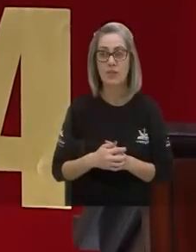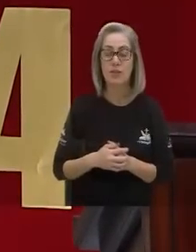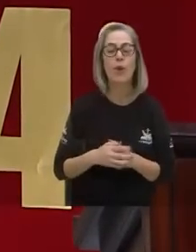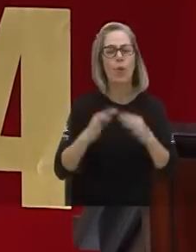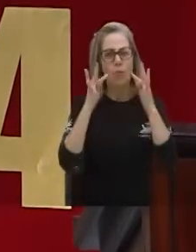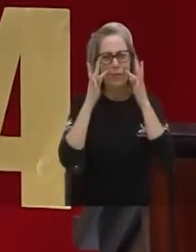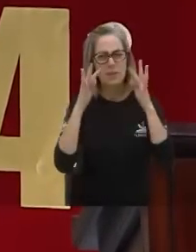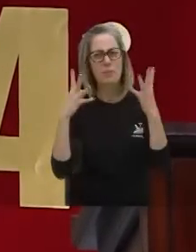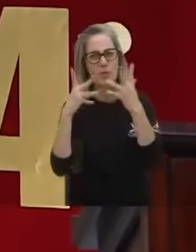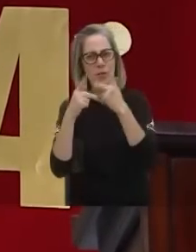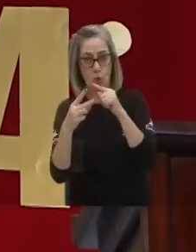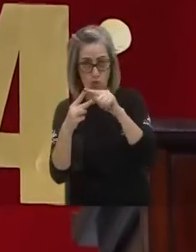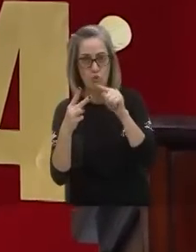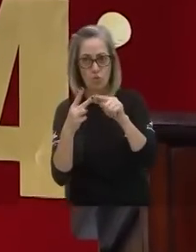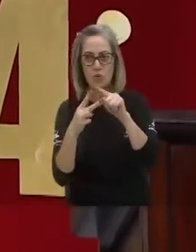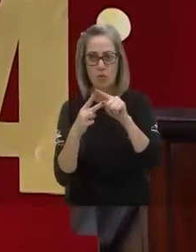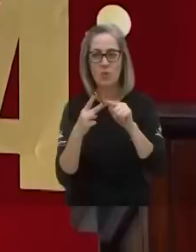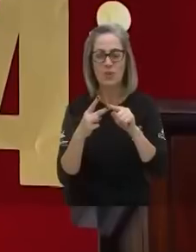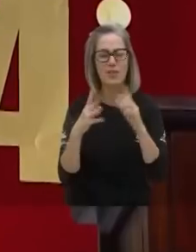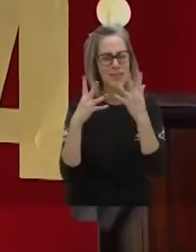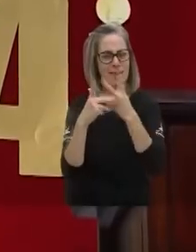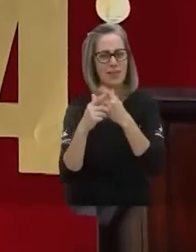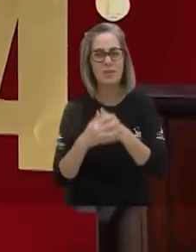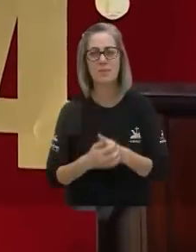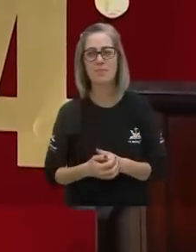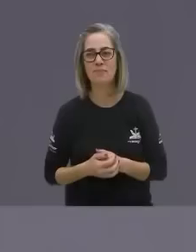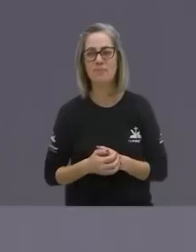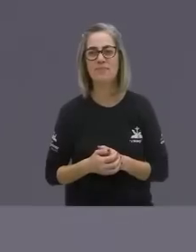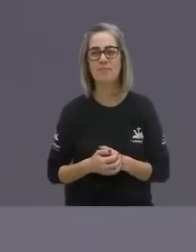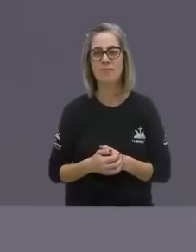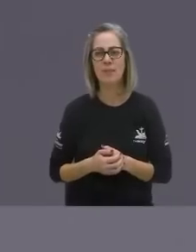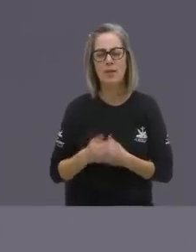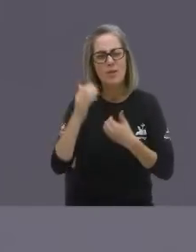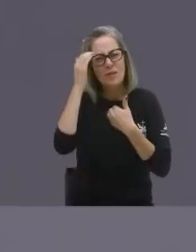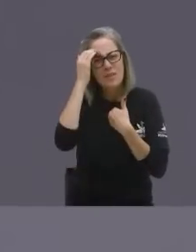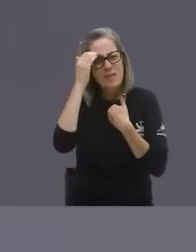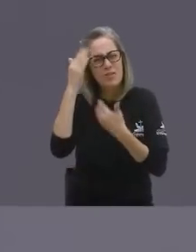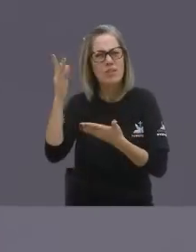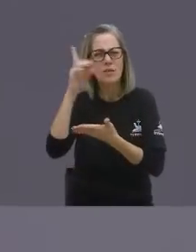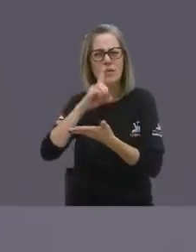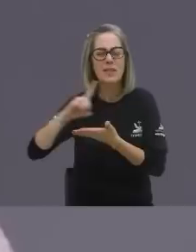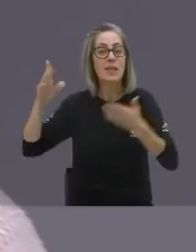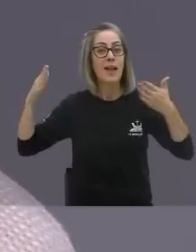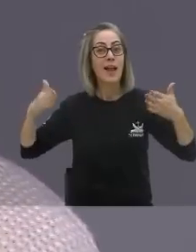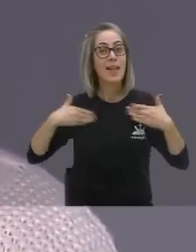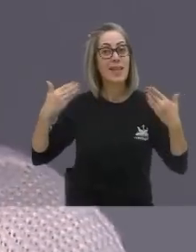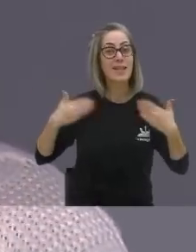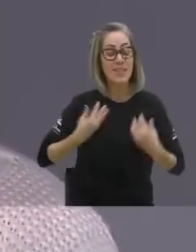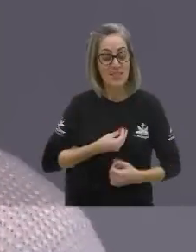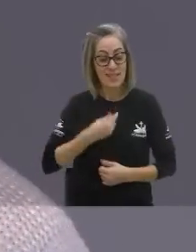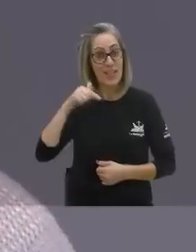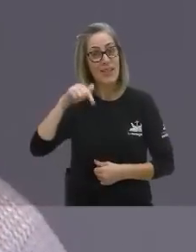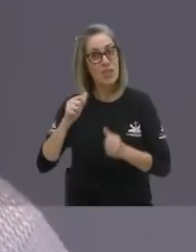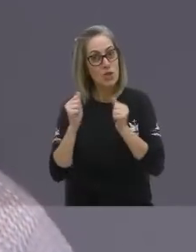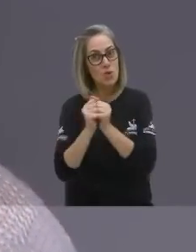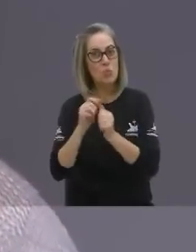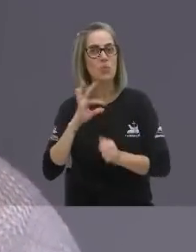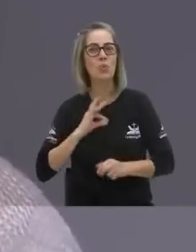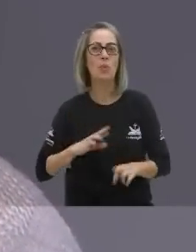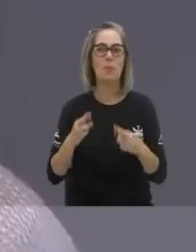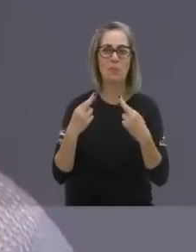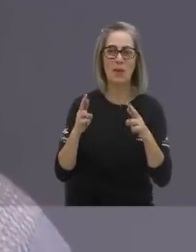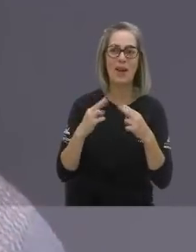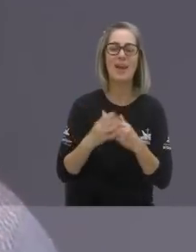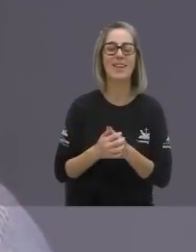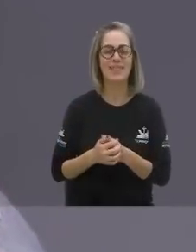muito lindo, dois testemunhos, lindo demais. Muita gratidão a Deus, muita alegria de estar aqui hoje com o Padre Reginaldo. É